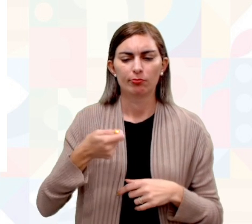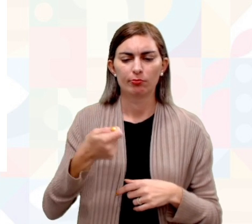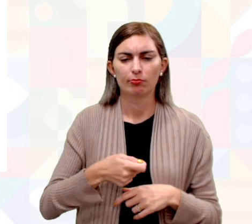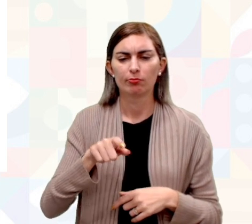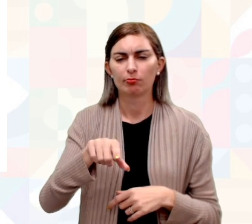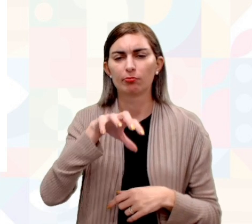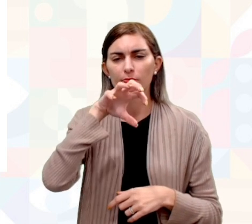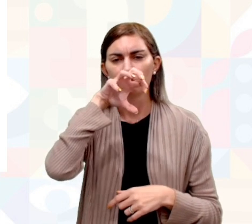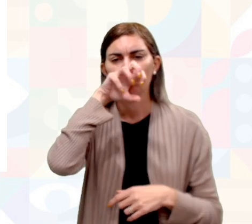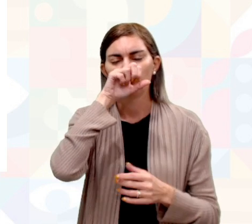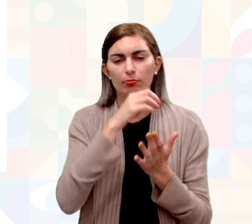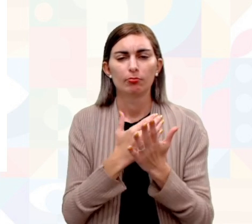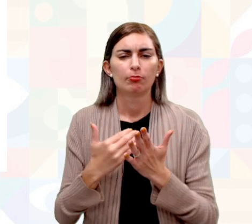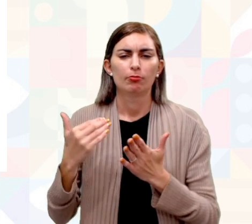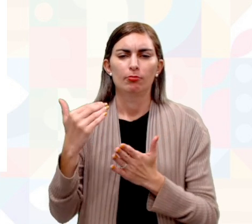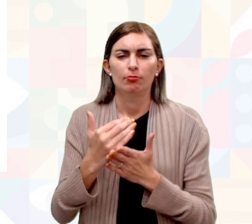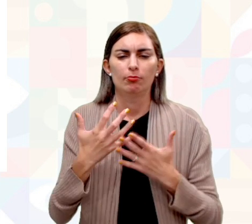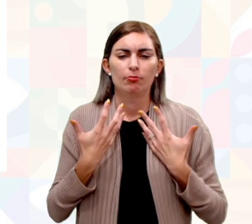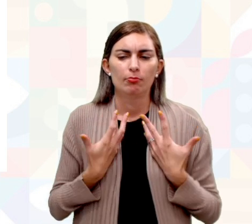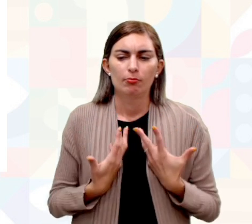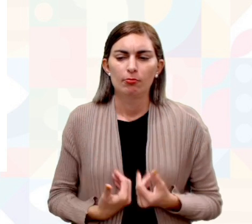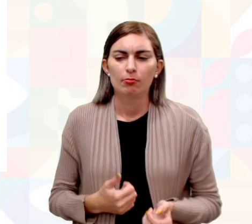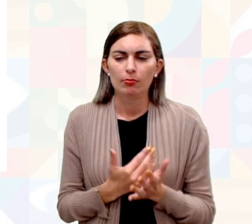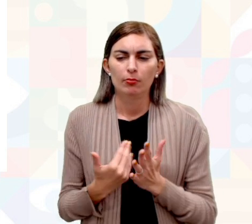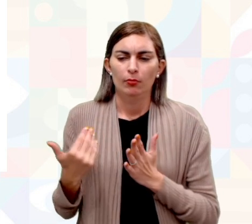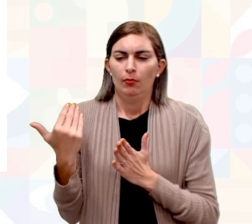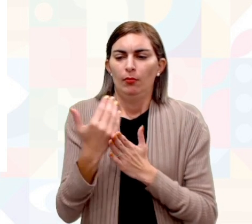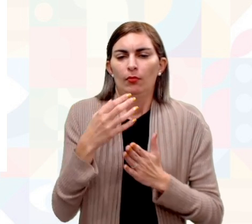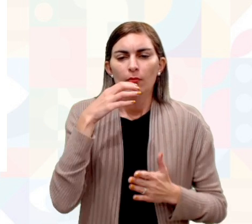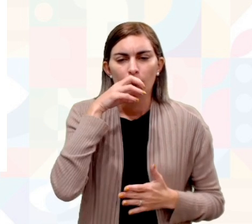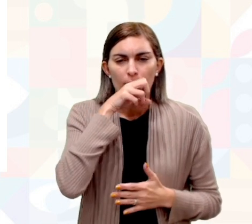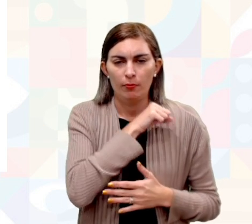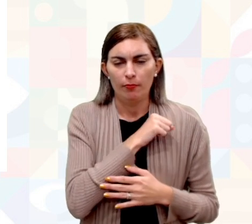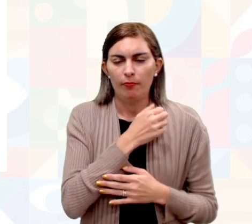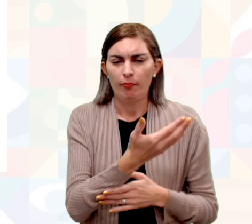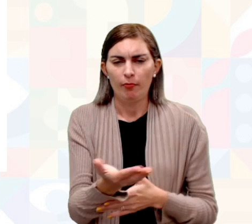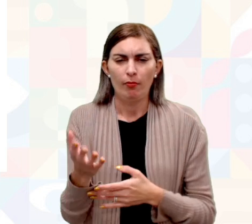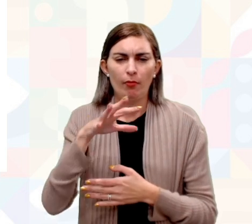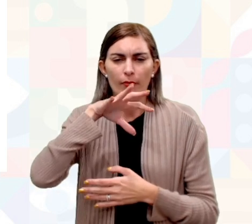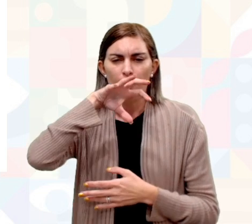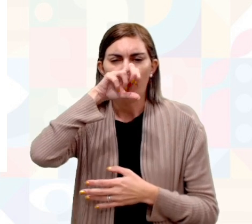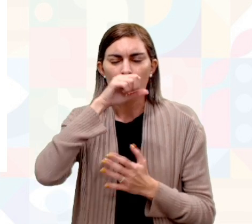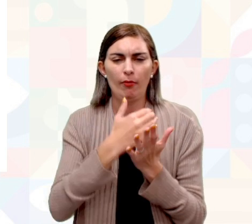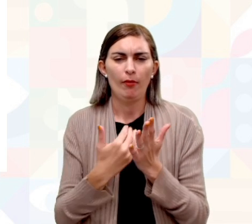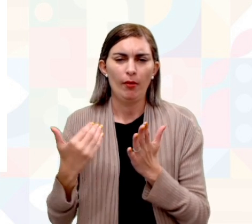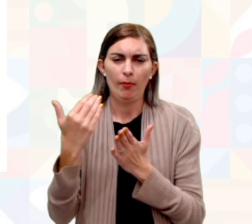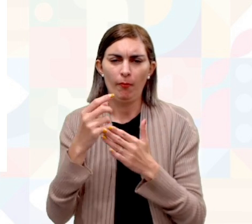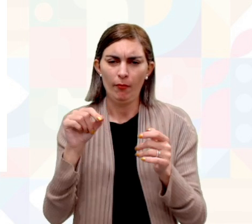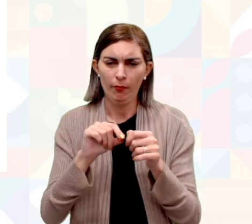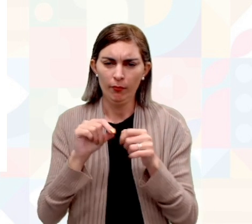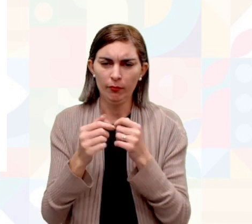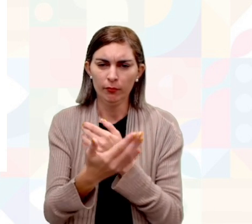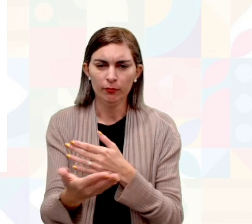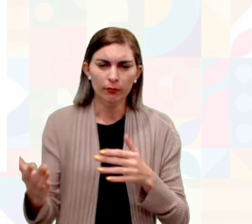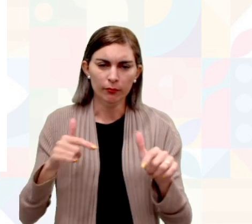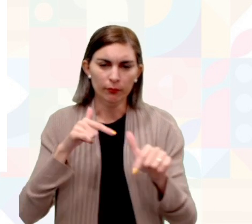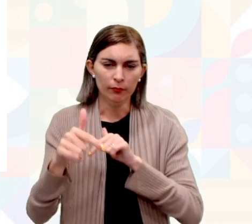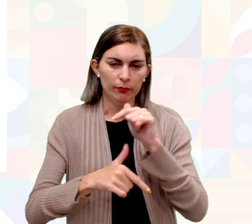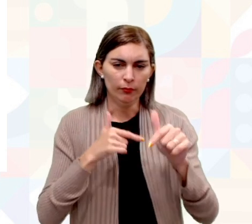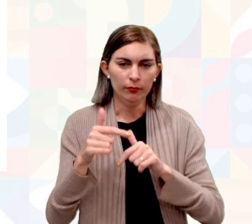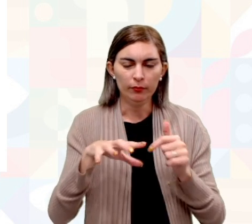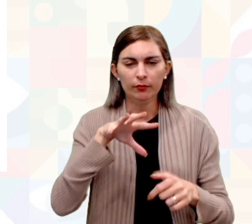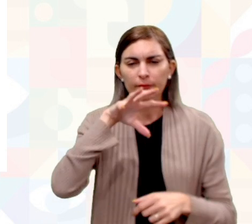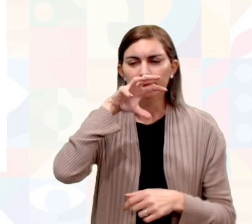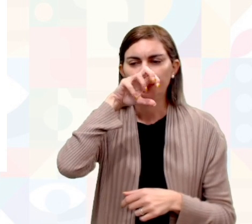respire mais, né, ele vai se cansar mais rápido. E essa questão de respirar mais pode fazer com que o trabalhador venha